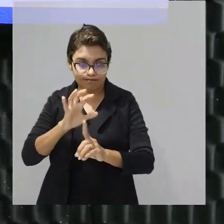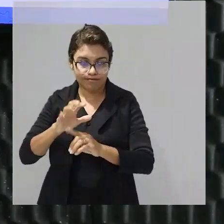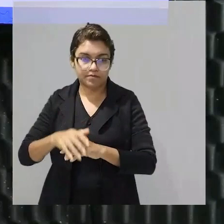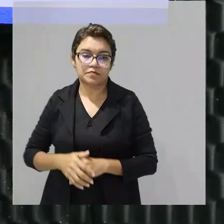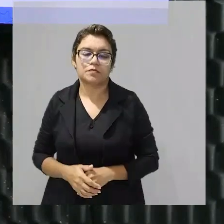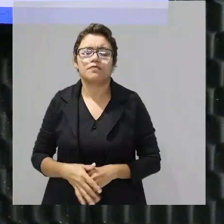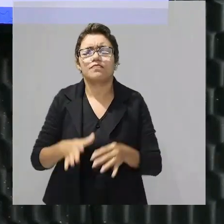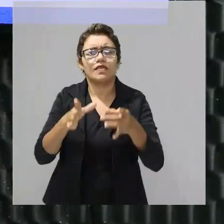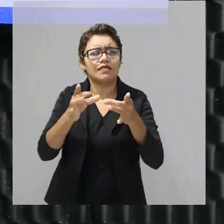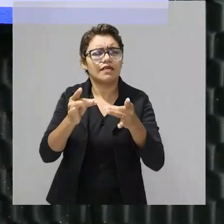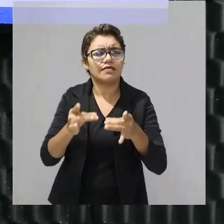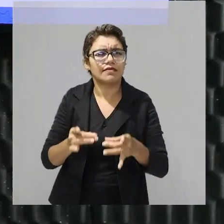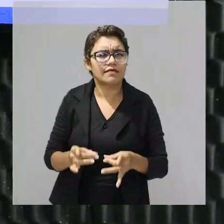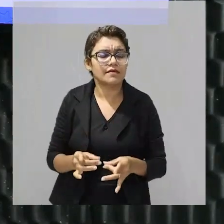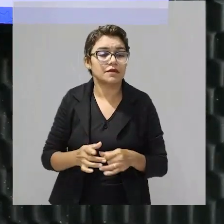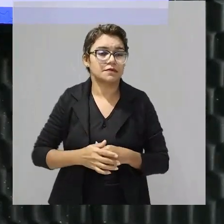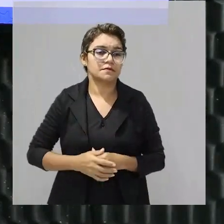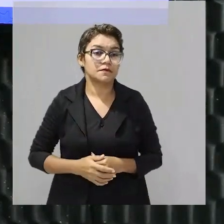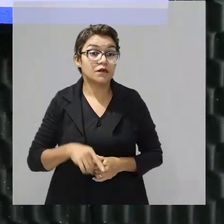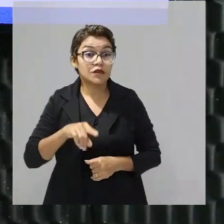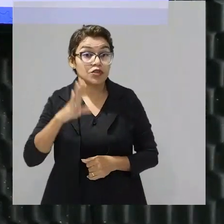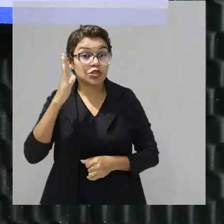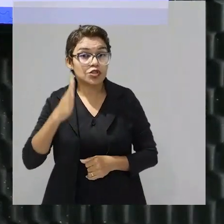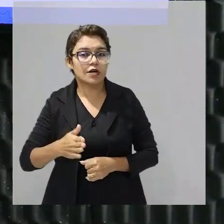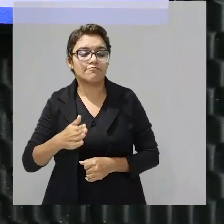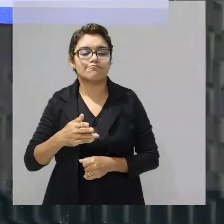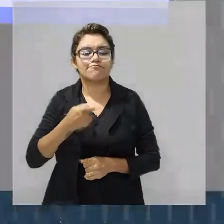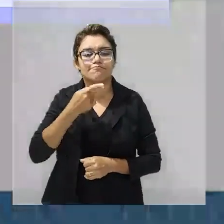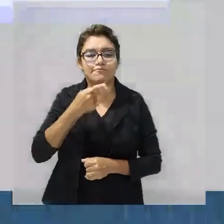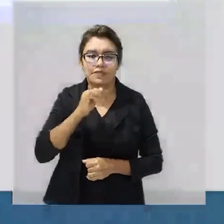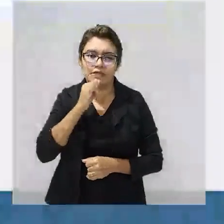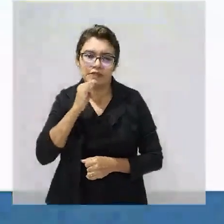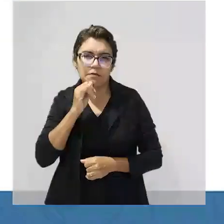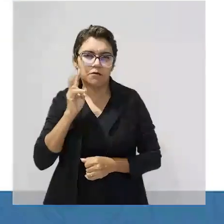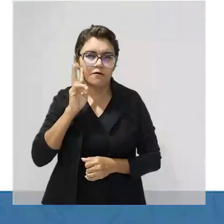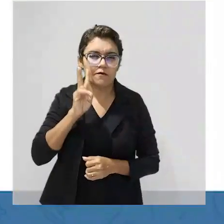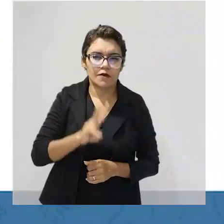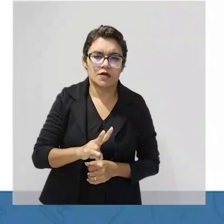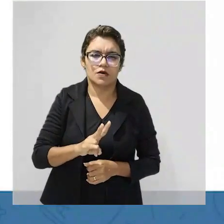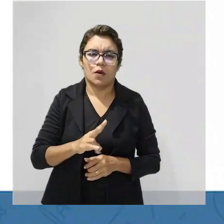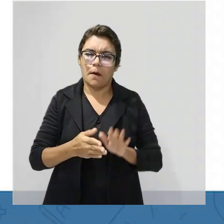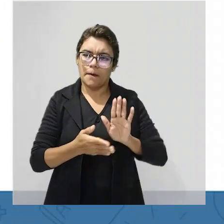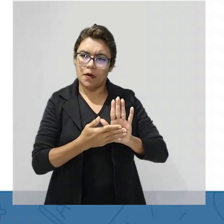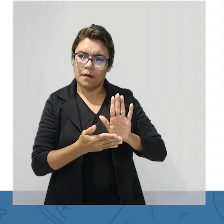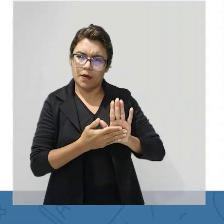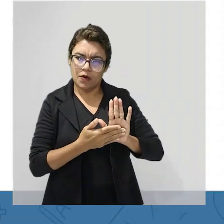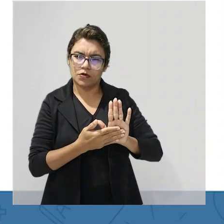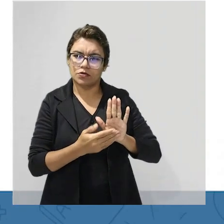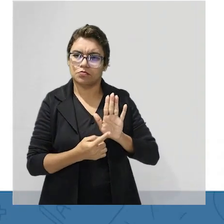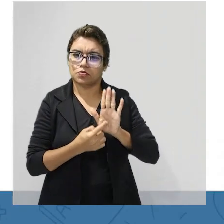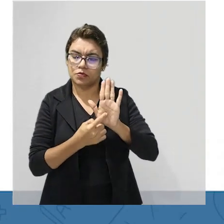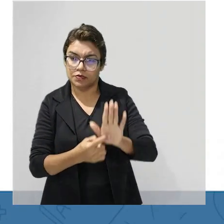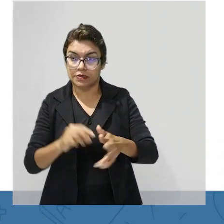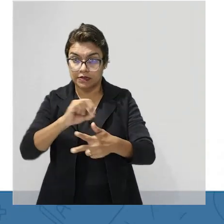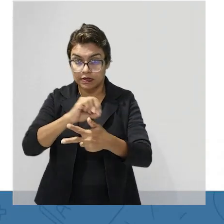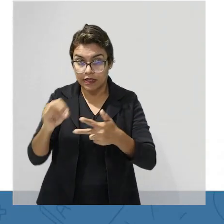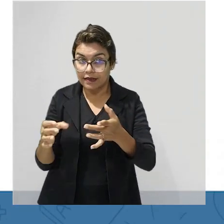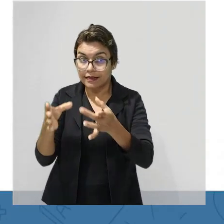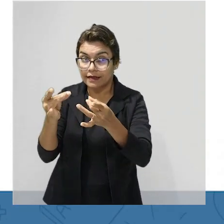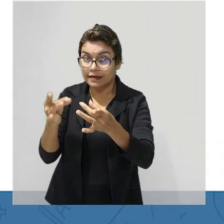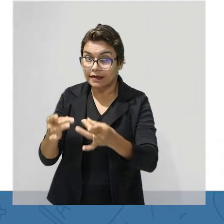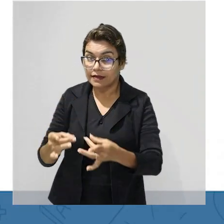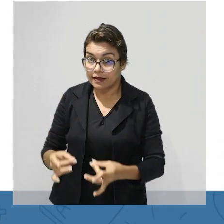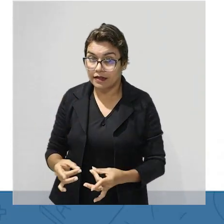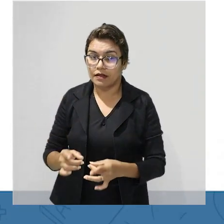Definam quais são os verbos de ação e quais são os verbos que dão ideia de efeito, que aí no caso já seria a